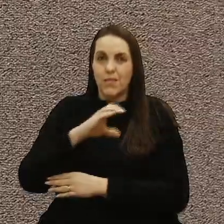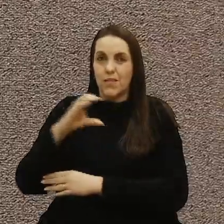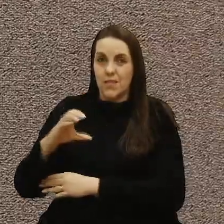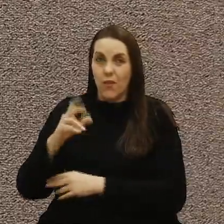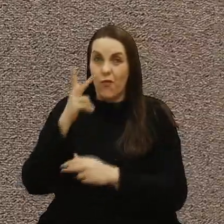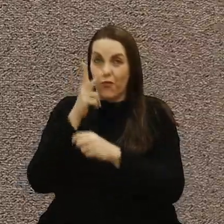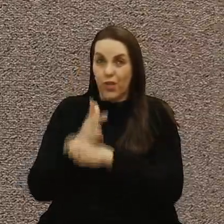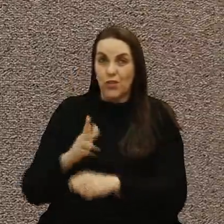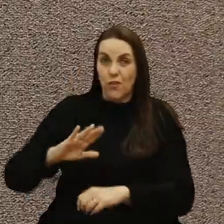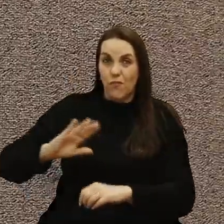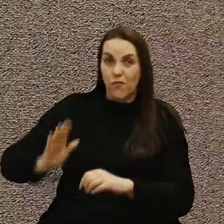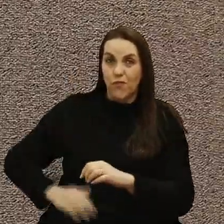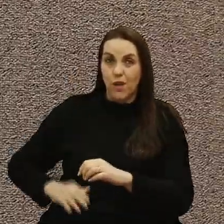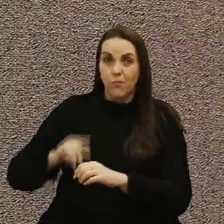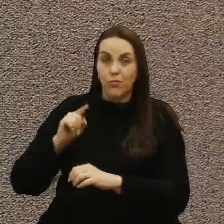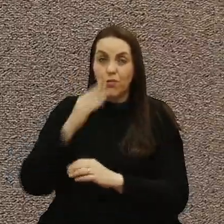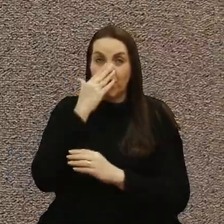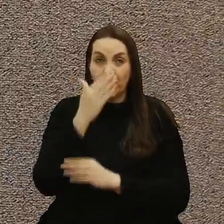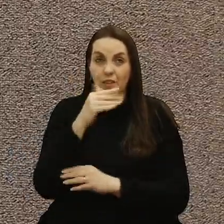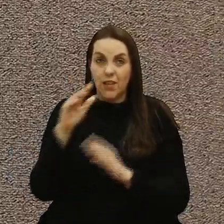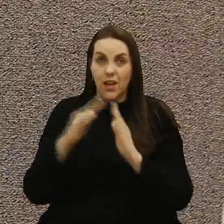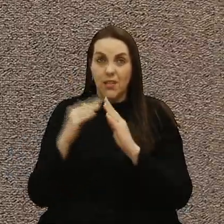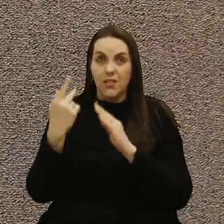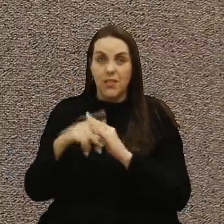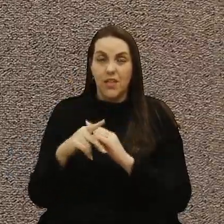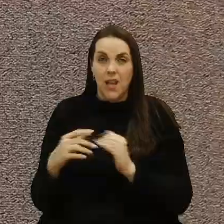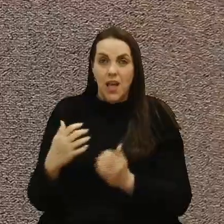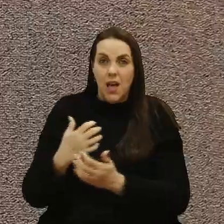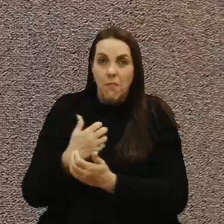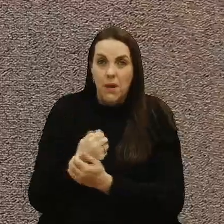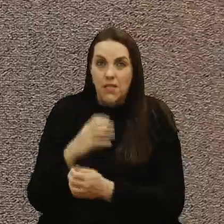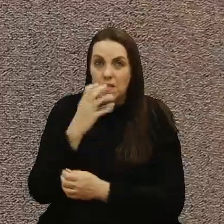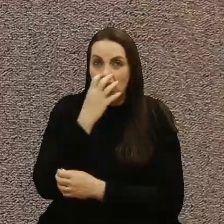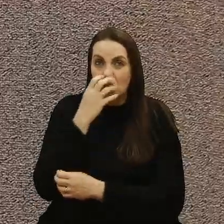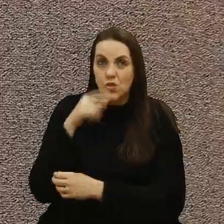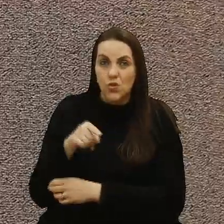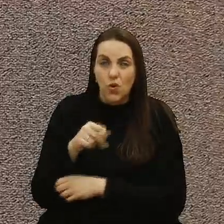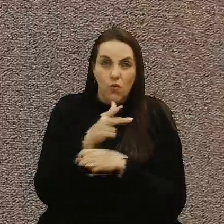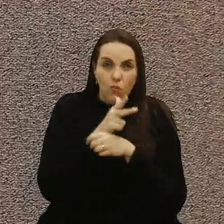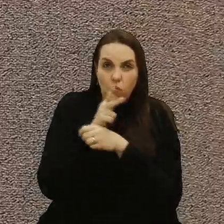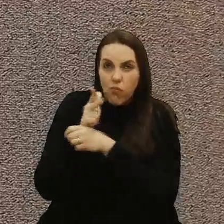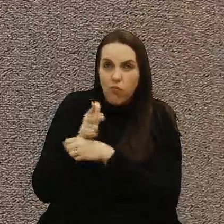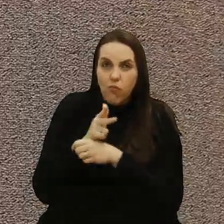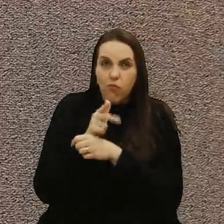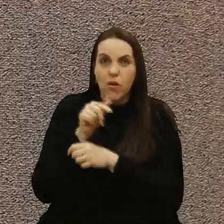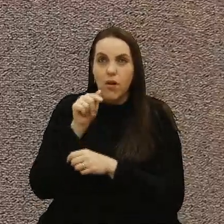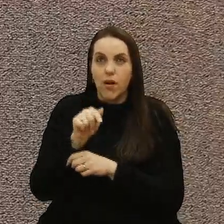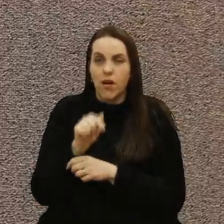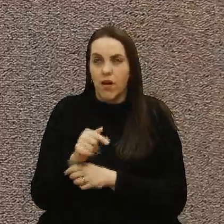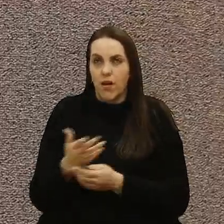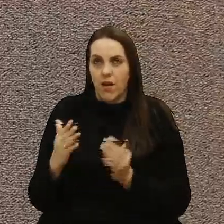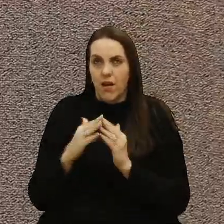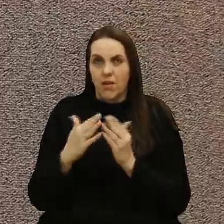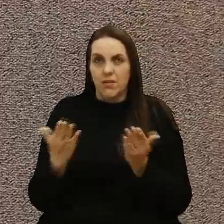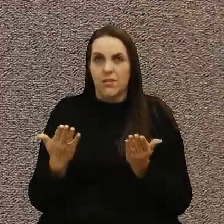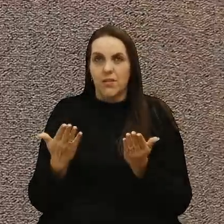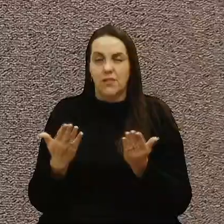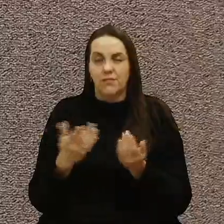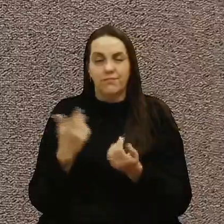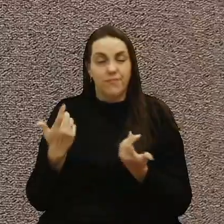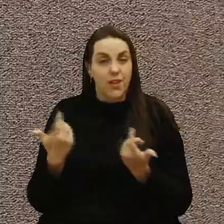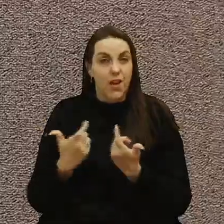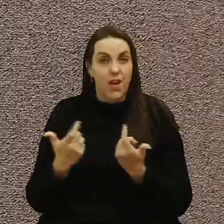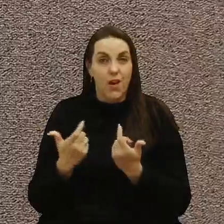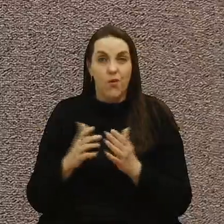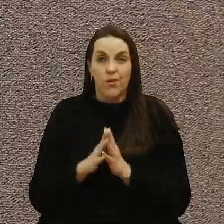vagabundo na frente da casa do Lincoln, abraçando um cachorrinho que tinha escapado e filmando a casa ao fundo. Olha onde a gente está chegando no estado